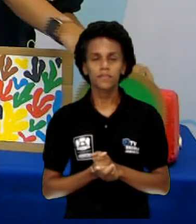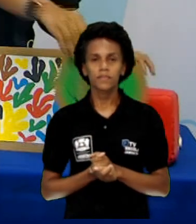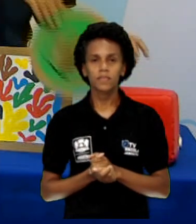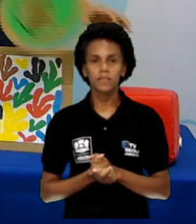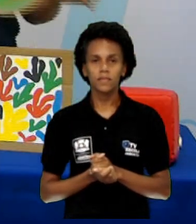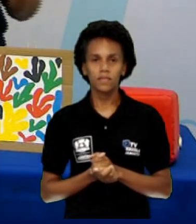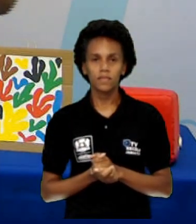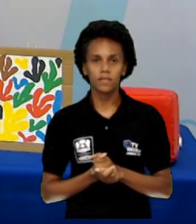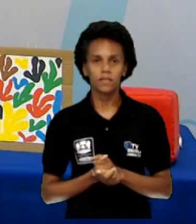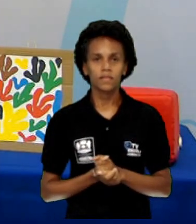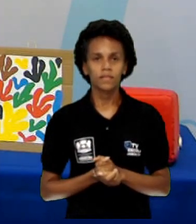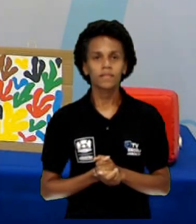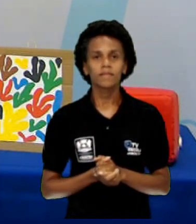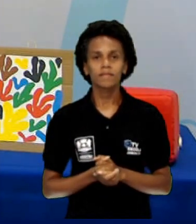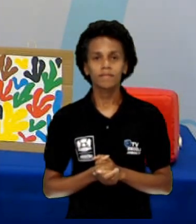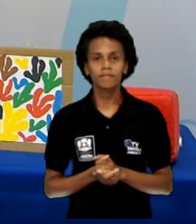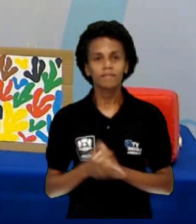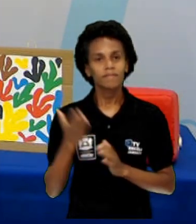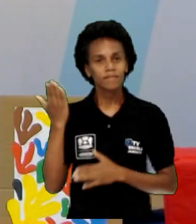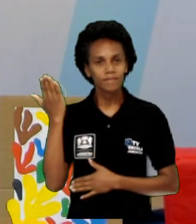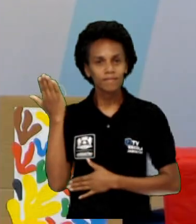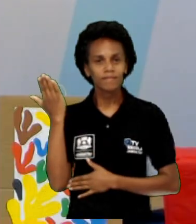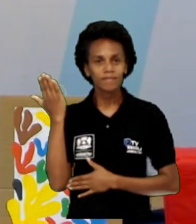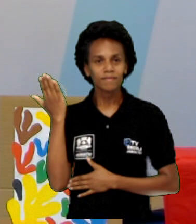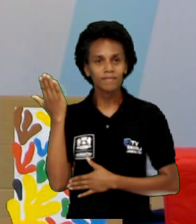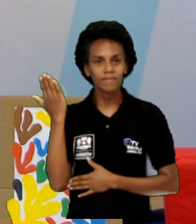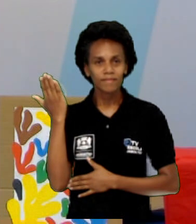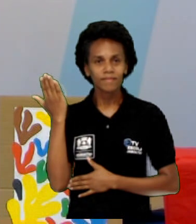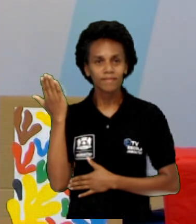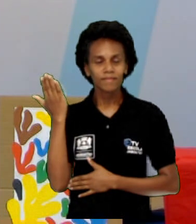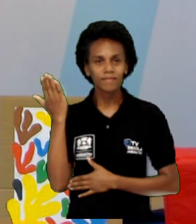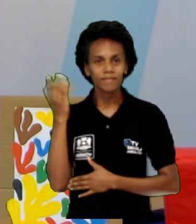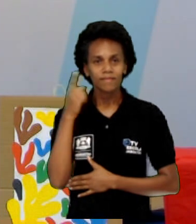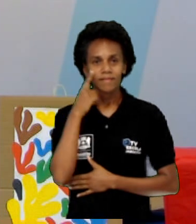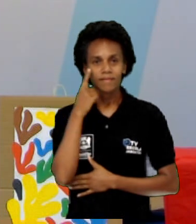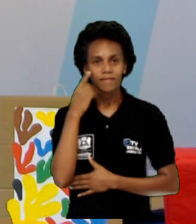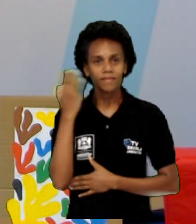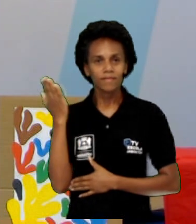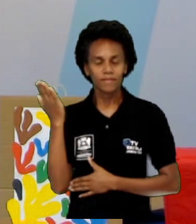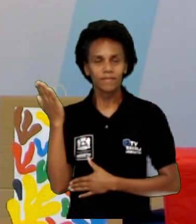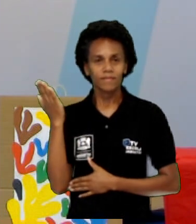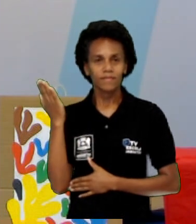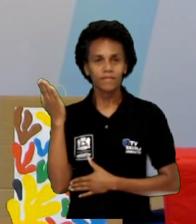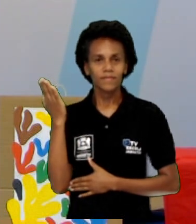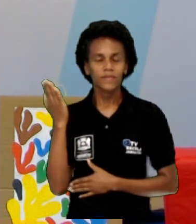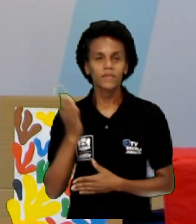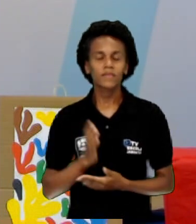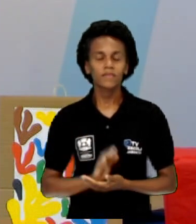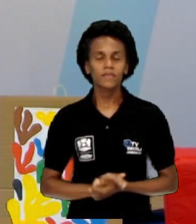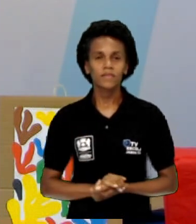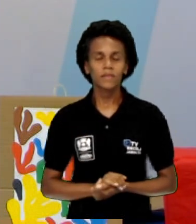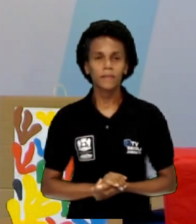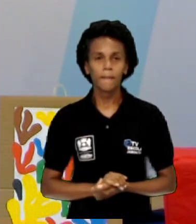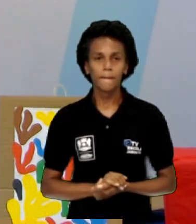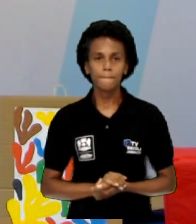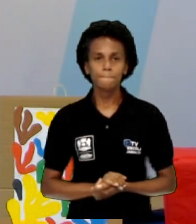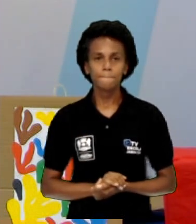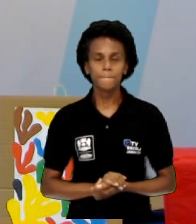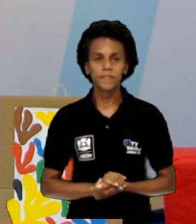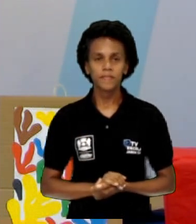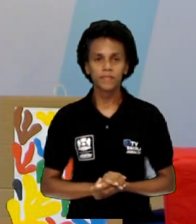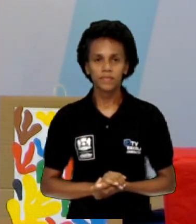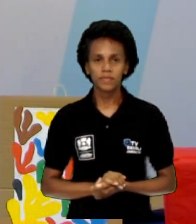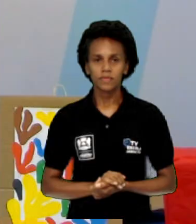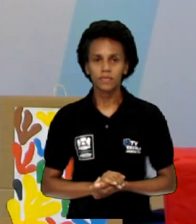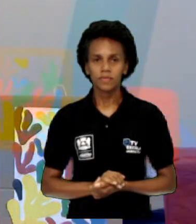vão poder ter uma moldura assim, ó. Vai ficar esse detalhezinho. Eu coloquei aqui em forma de círculo e um pedacinho de cordão. E vocês vão